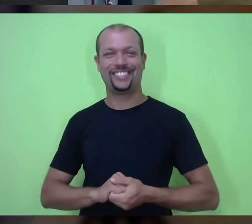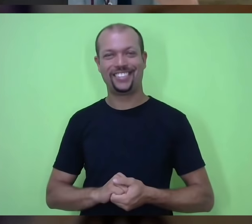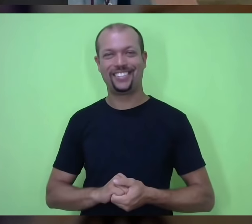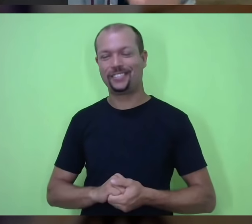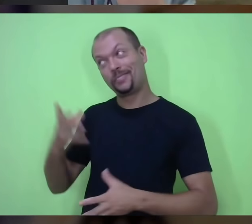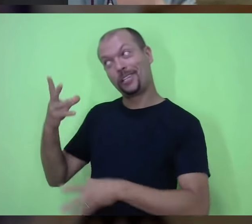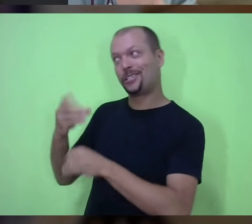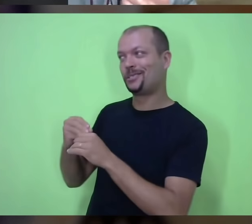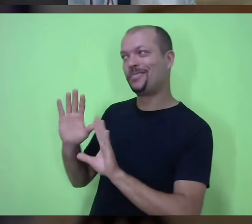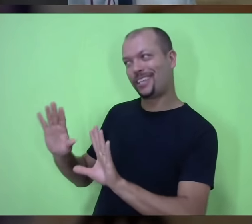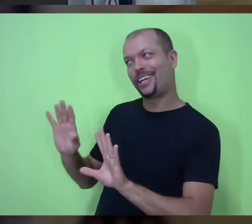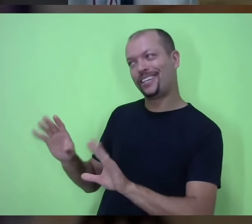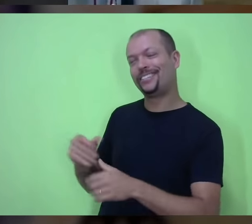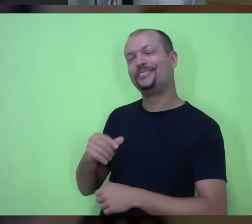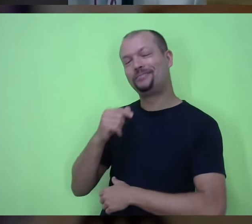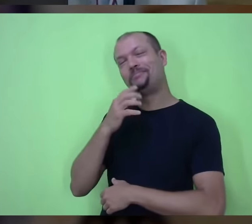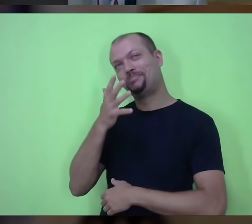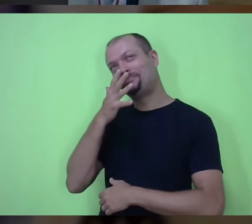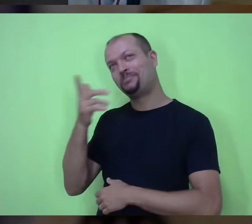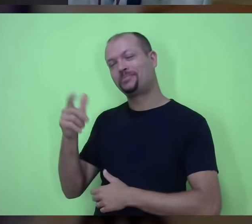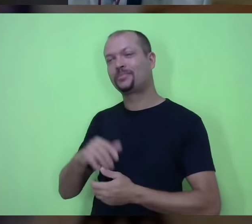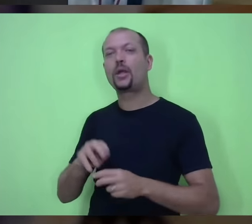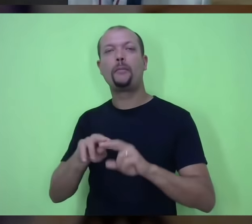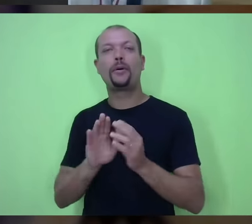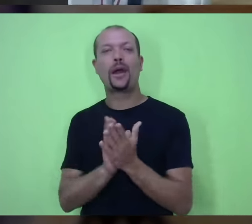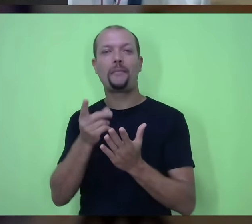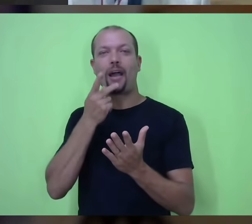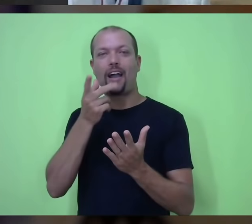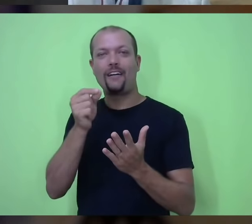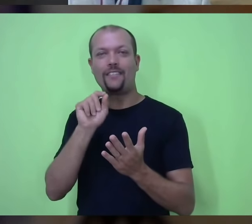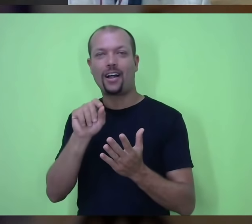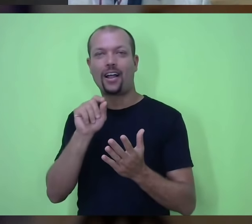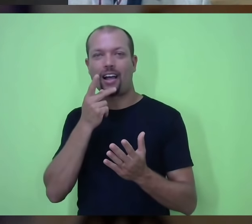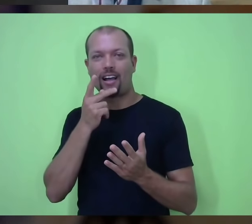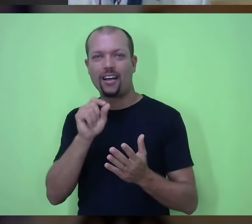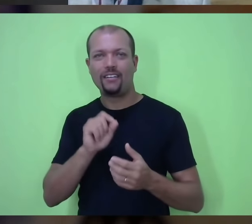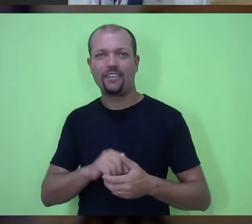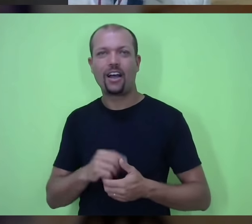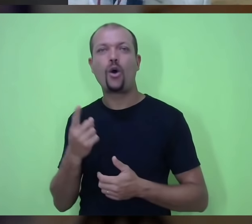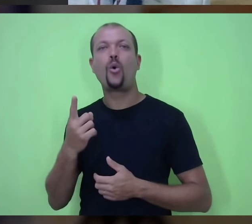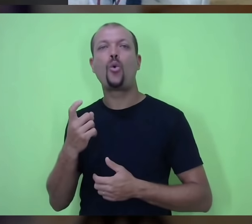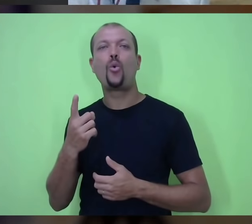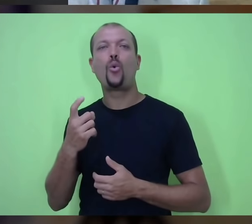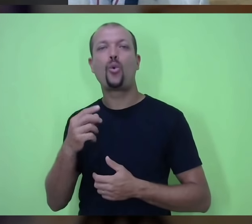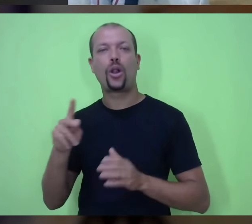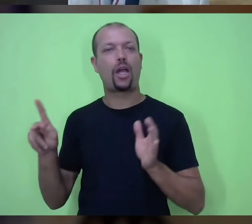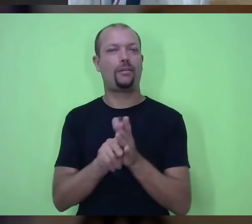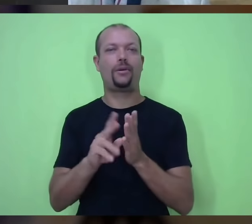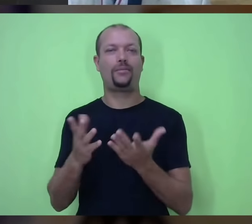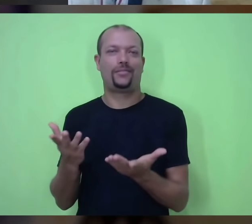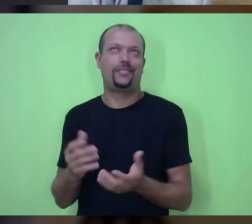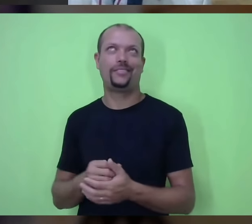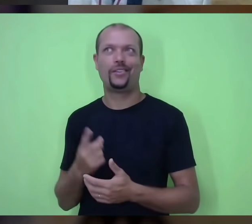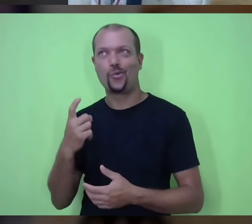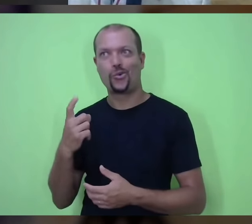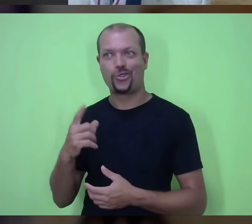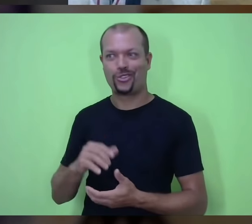Para resumir, né, pastor Bruno? É por isso que a Bíblia o chama de monogênese, o único da sua espécie, né?